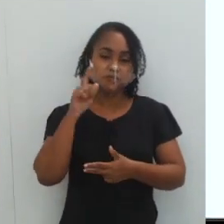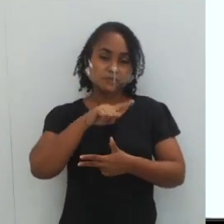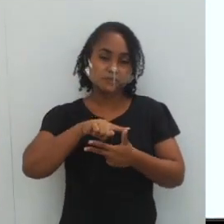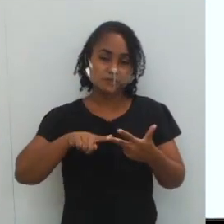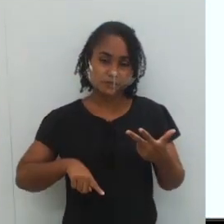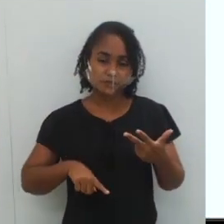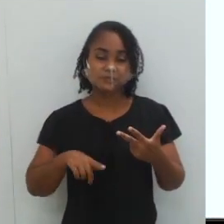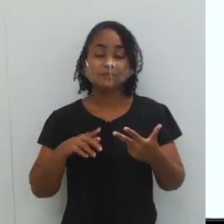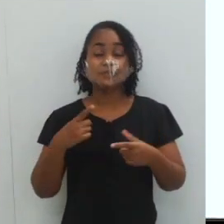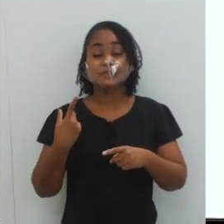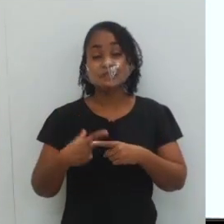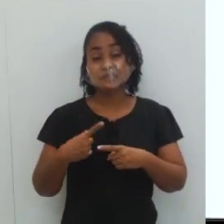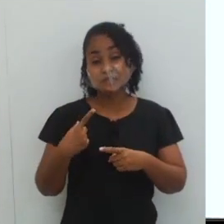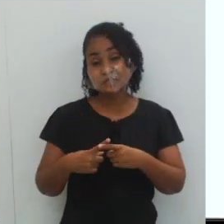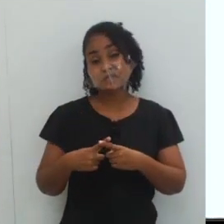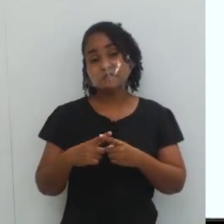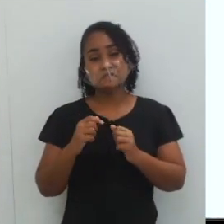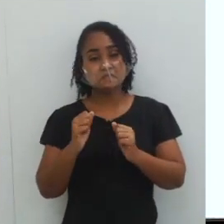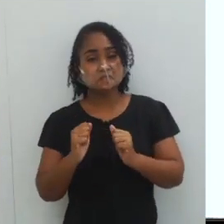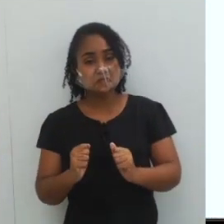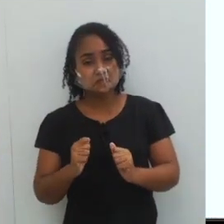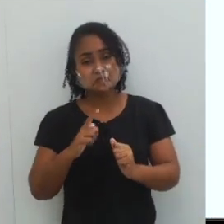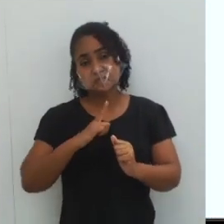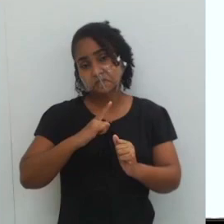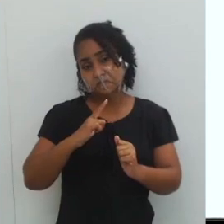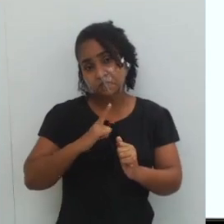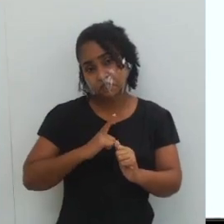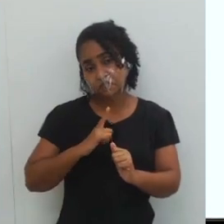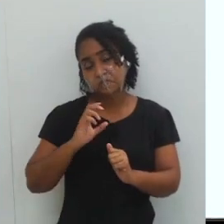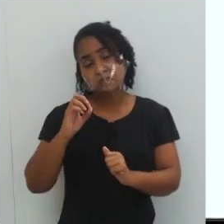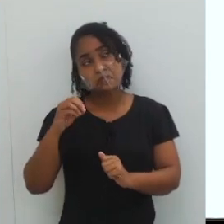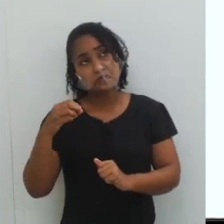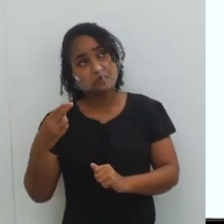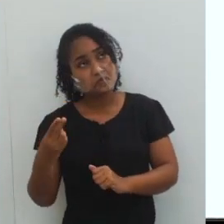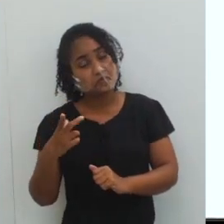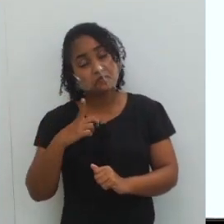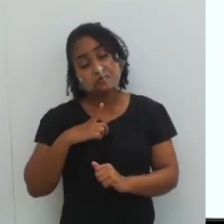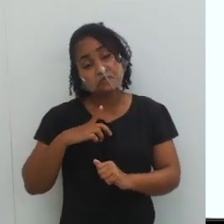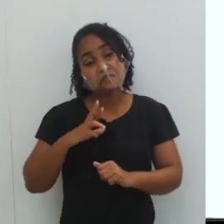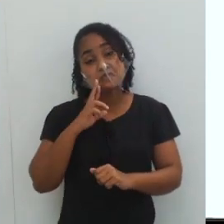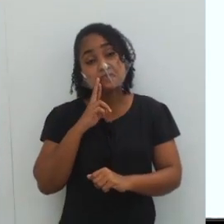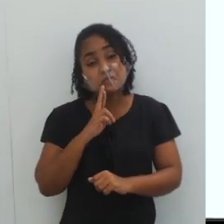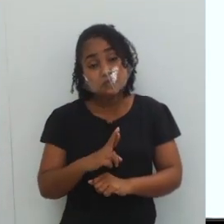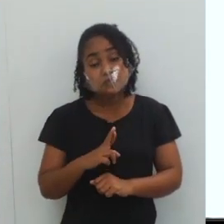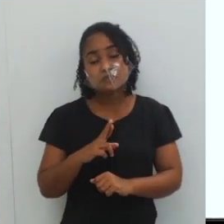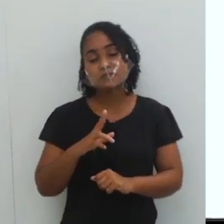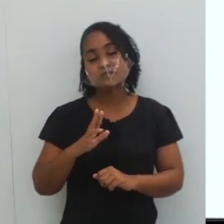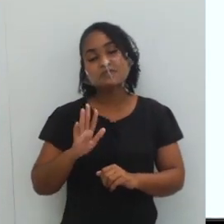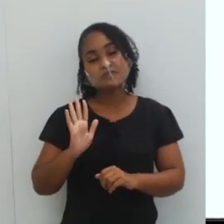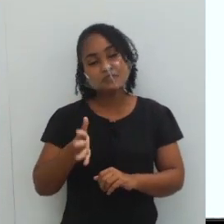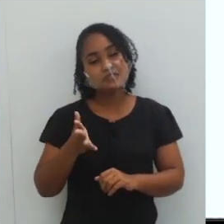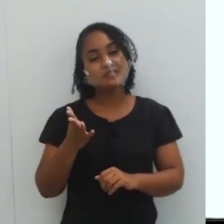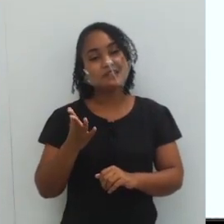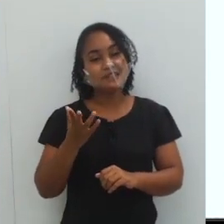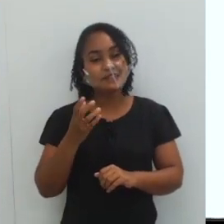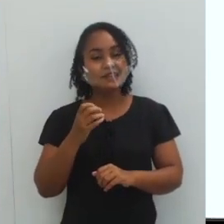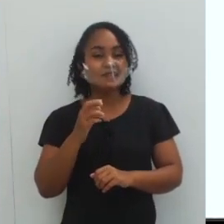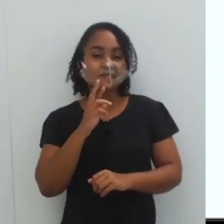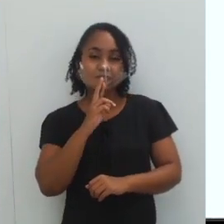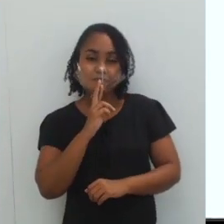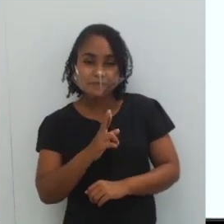as 3 perguntas. Eu estava fazendo tal coisa, eu estava fazendo outra coisa e a resposta ela já